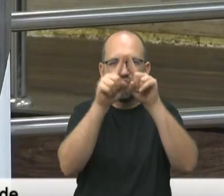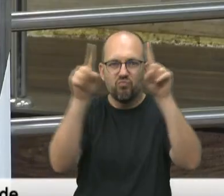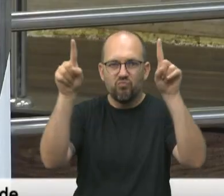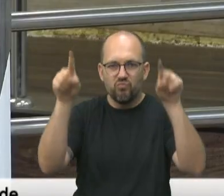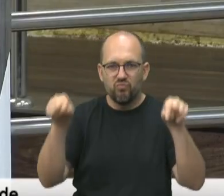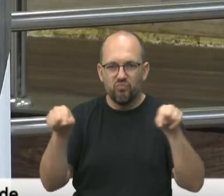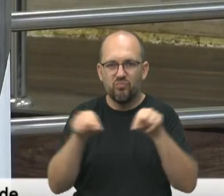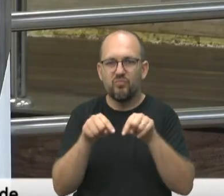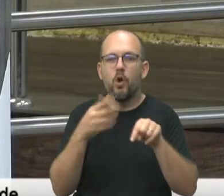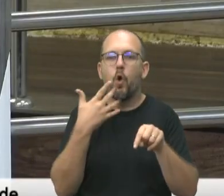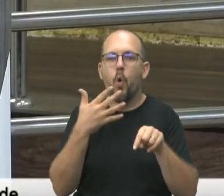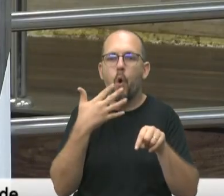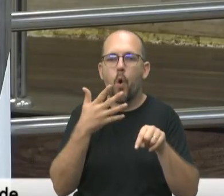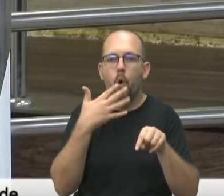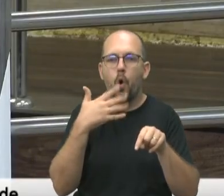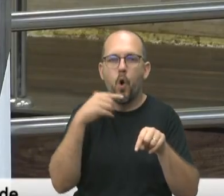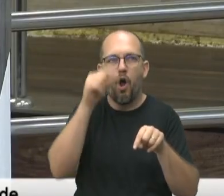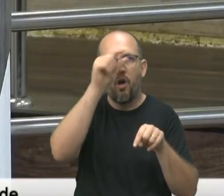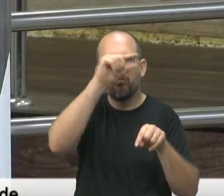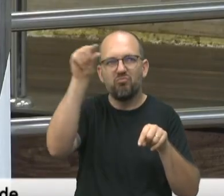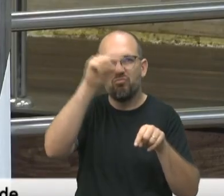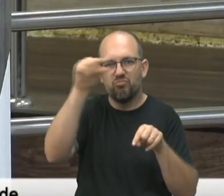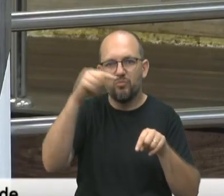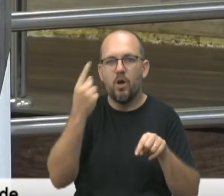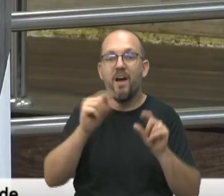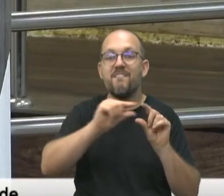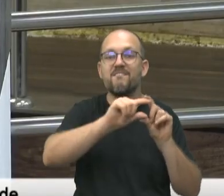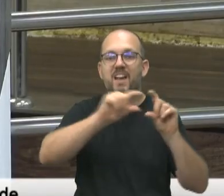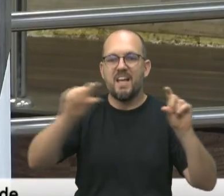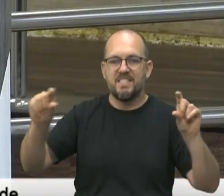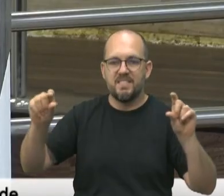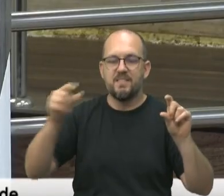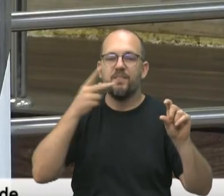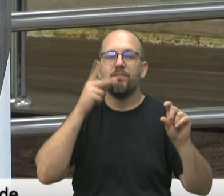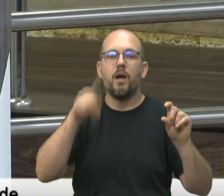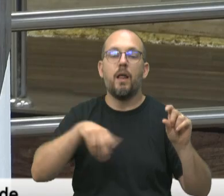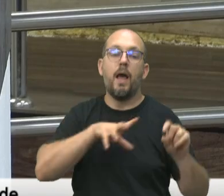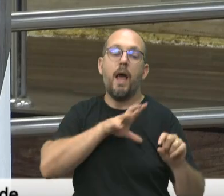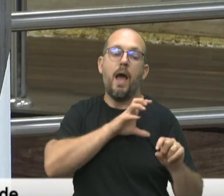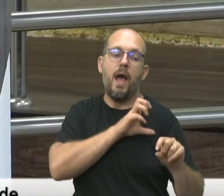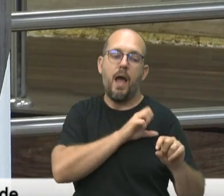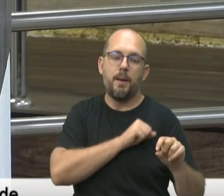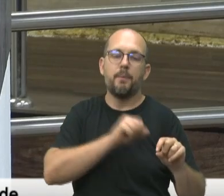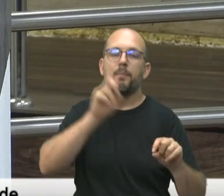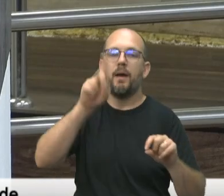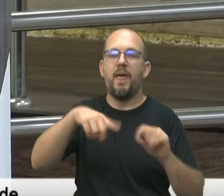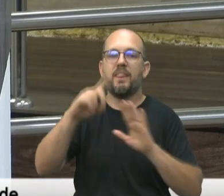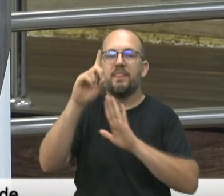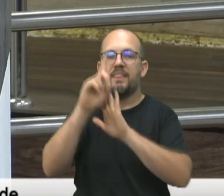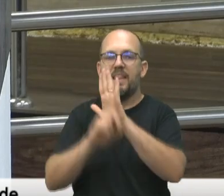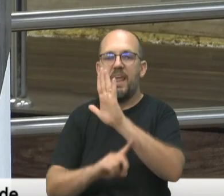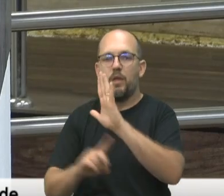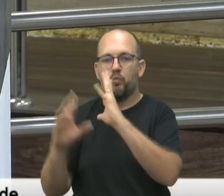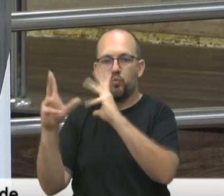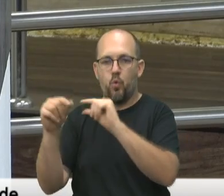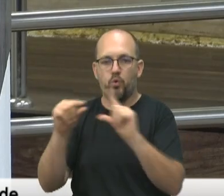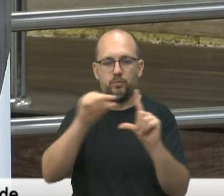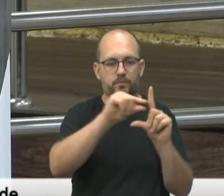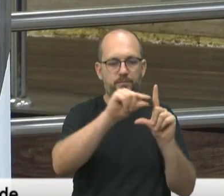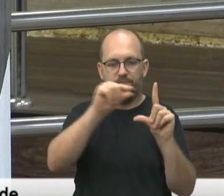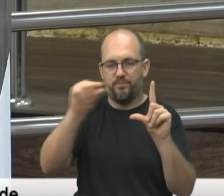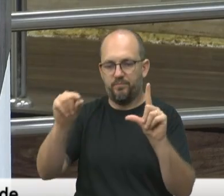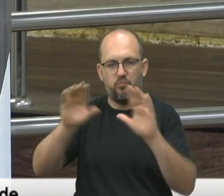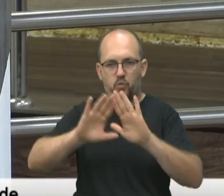cores do arco-íris. E tem uma frase escrita: amar é um direito de todos. Eu já fui